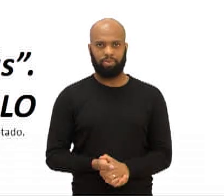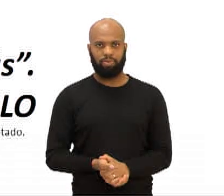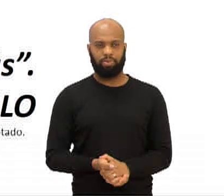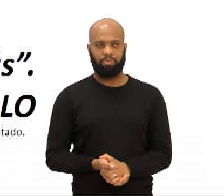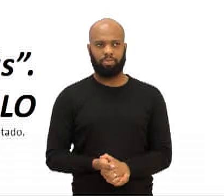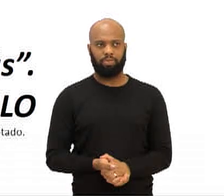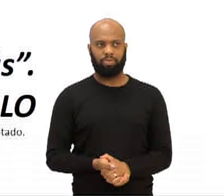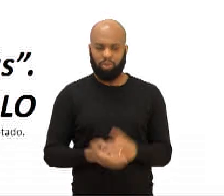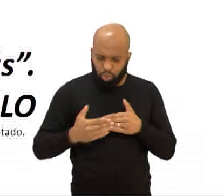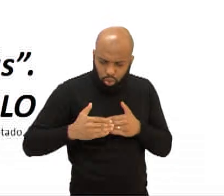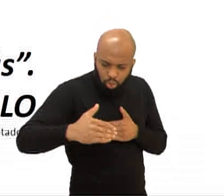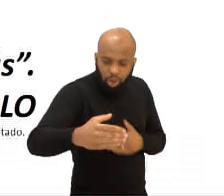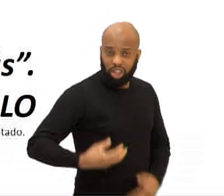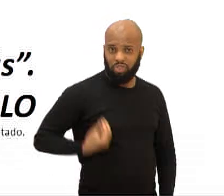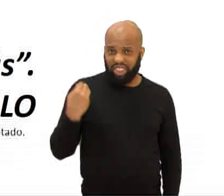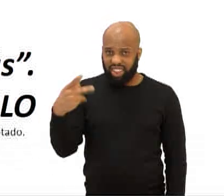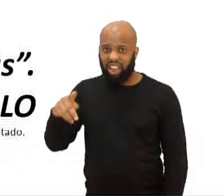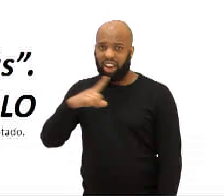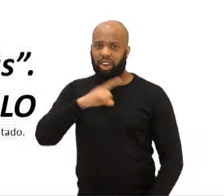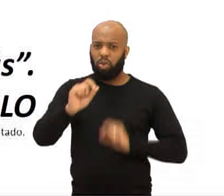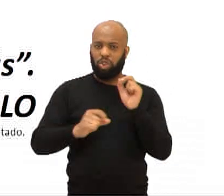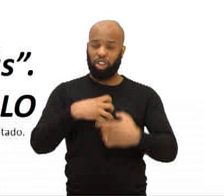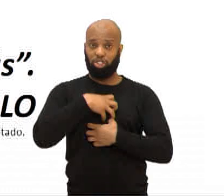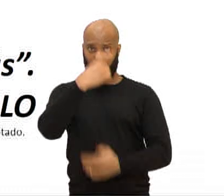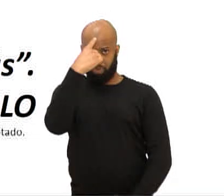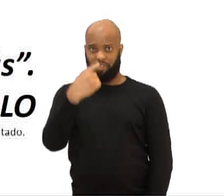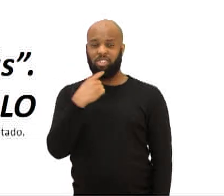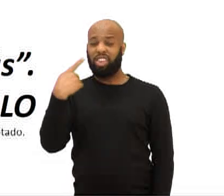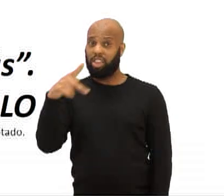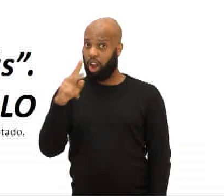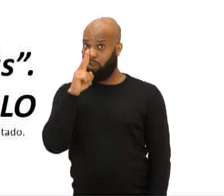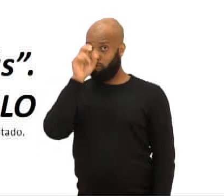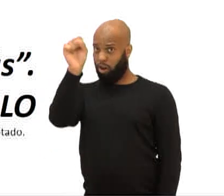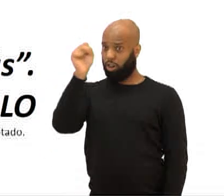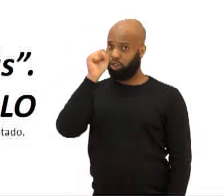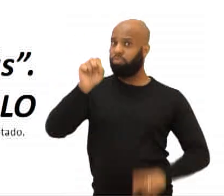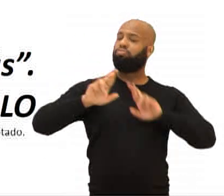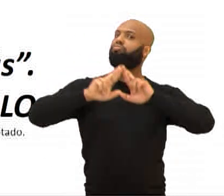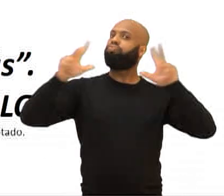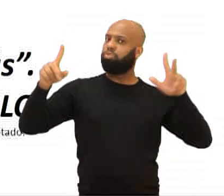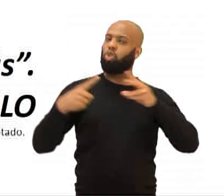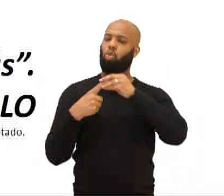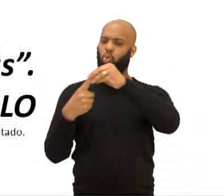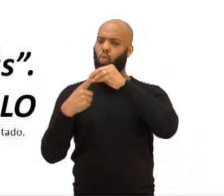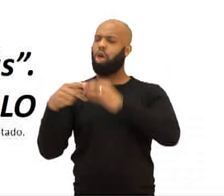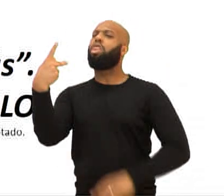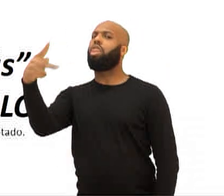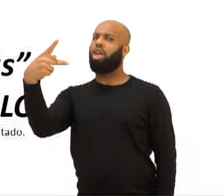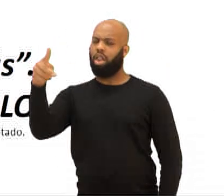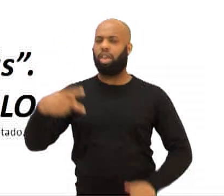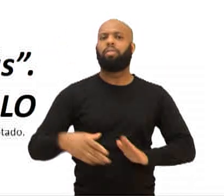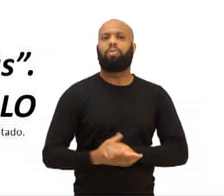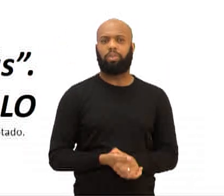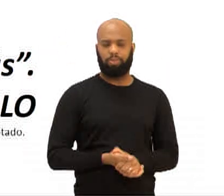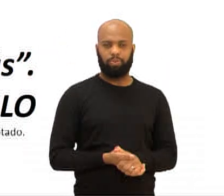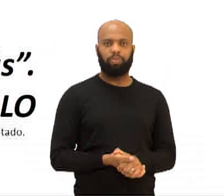forte. Então, ela sempre teve uma personalidade muito singular, única e forte. Lo que ha hecho com que haya aguantado